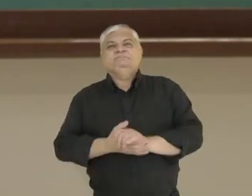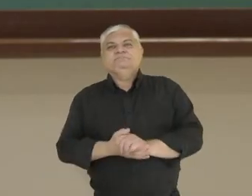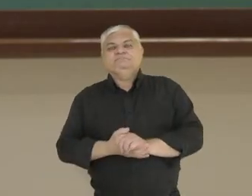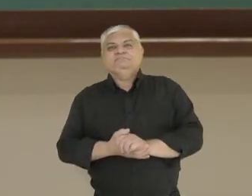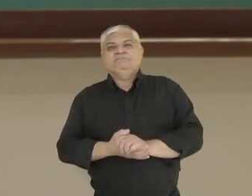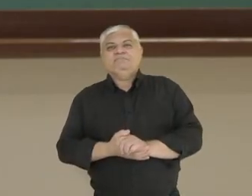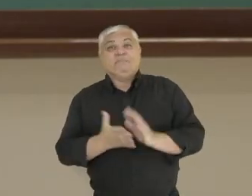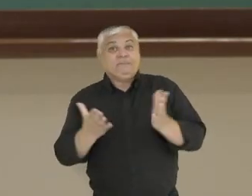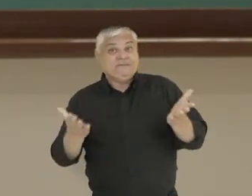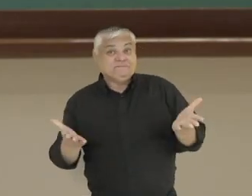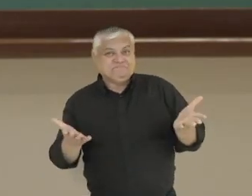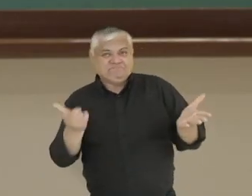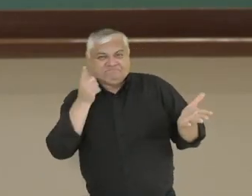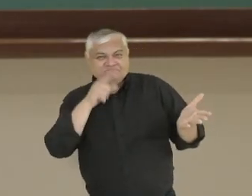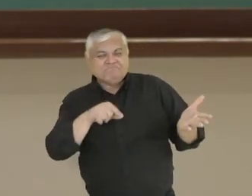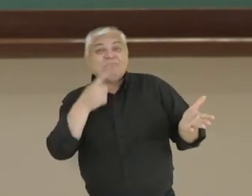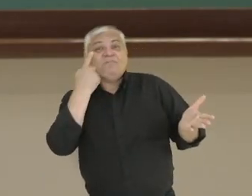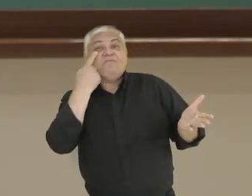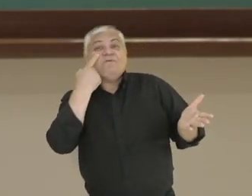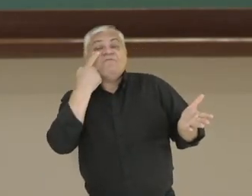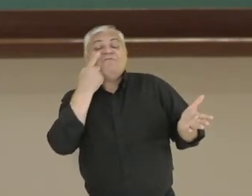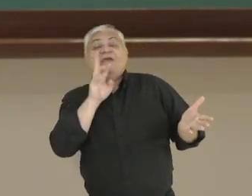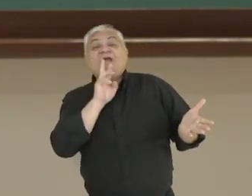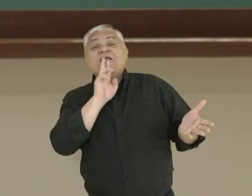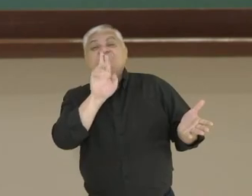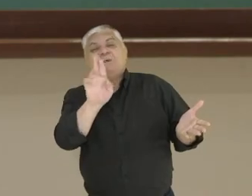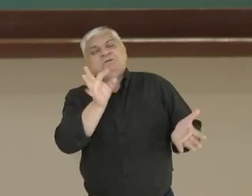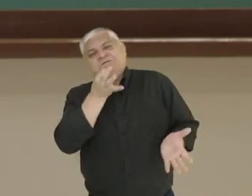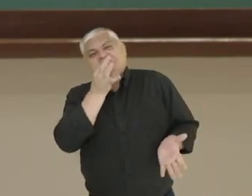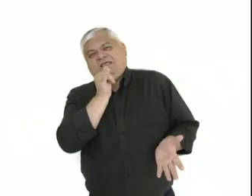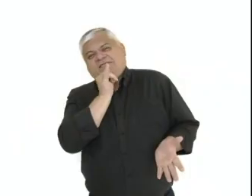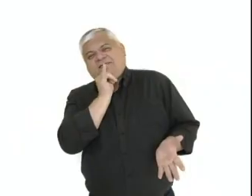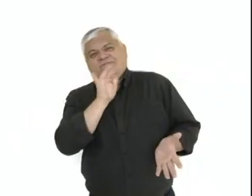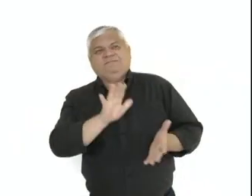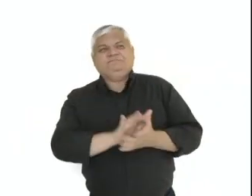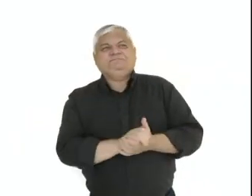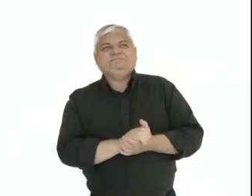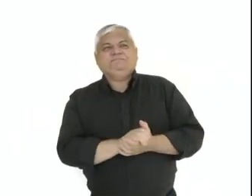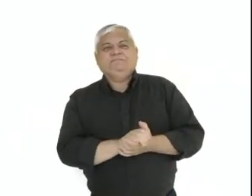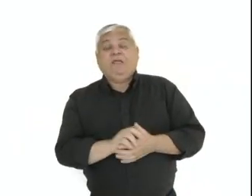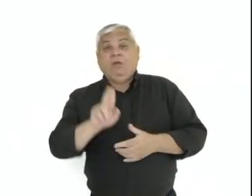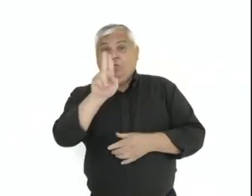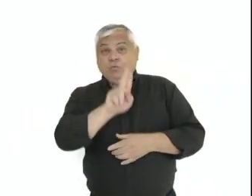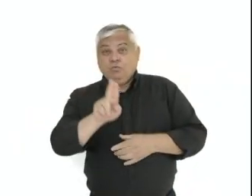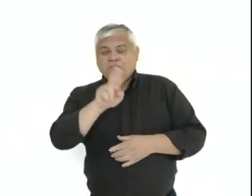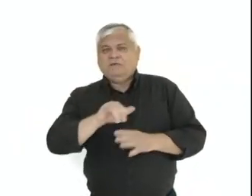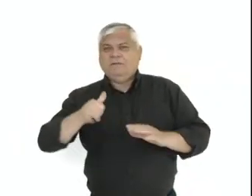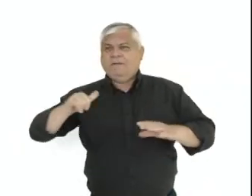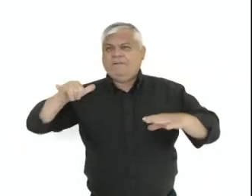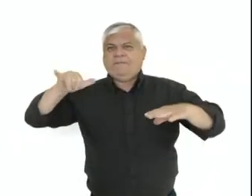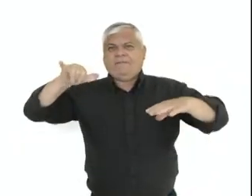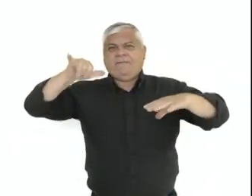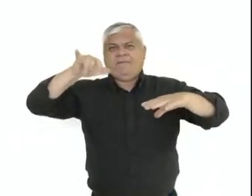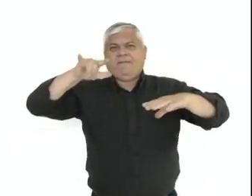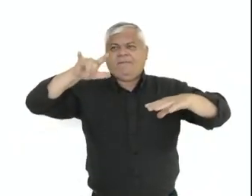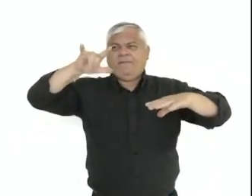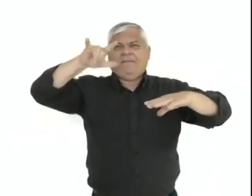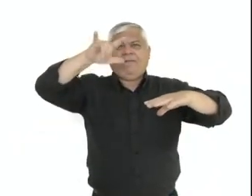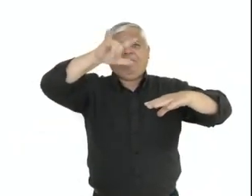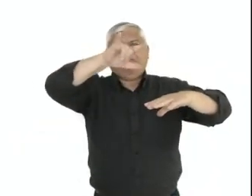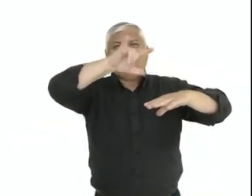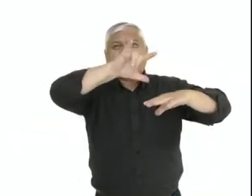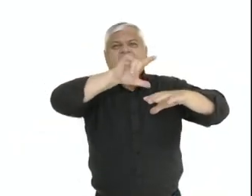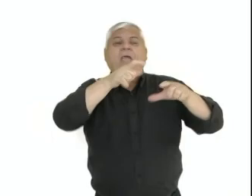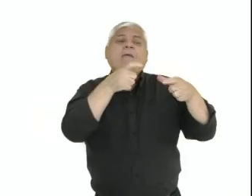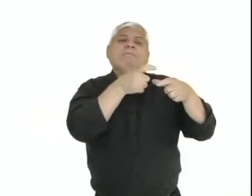Muito bem, confere aqui a minha sugestão de resposta para você. Ó. A utilização de drones cobre uma área menor quando comparado